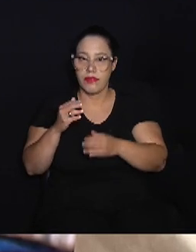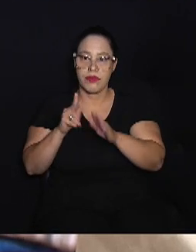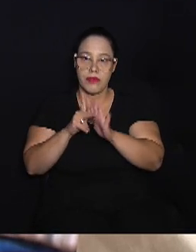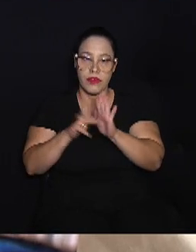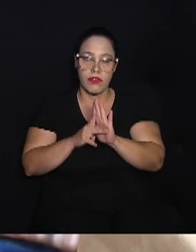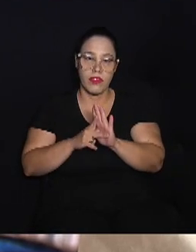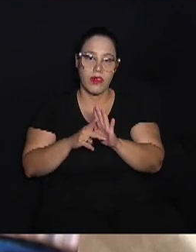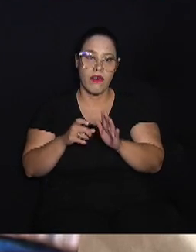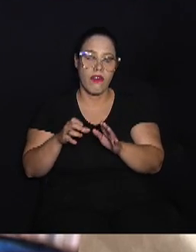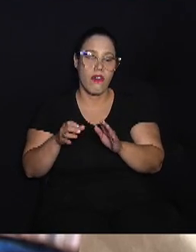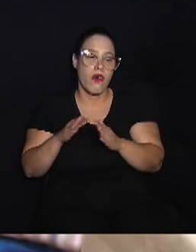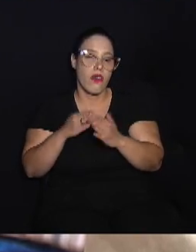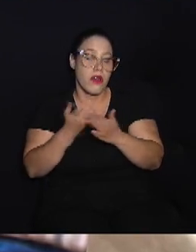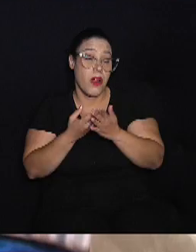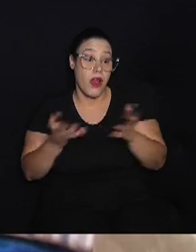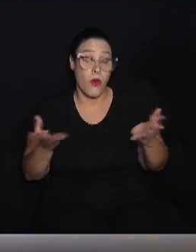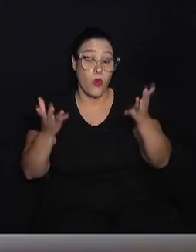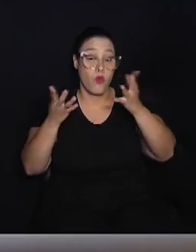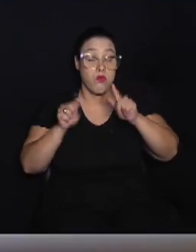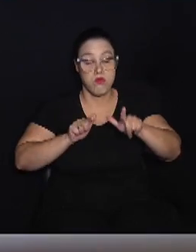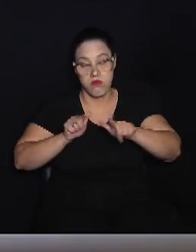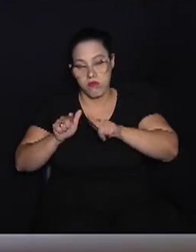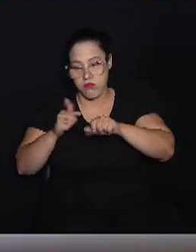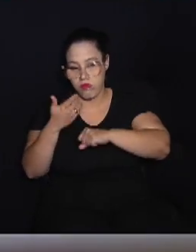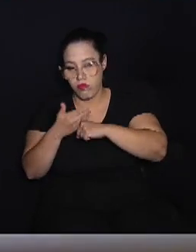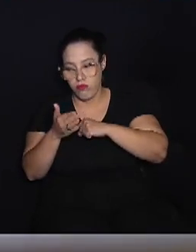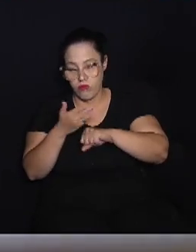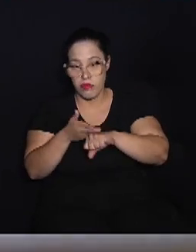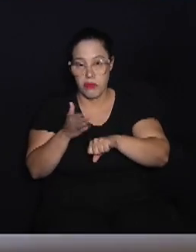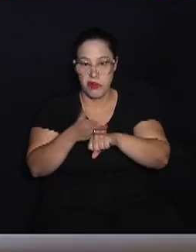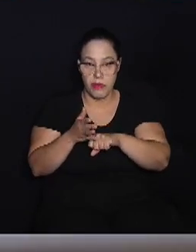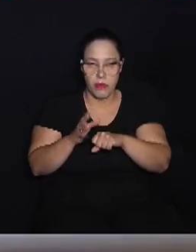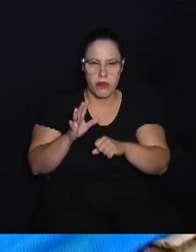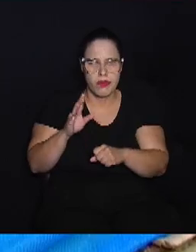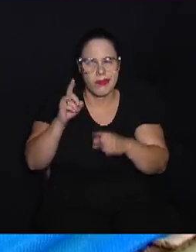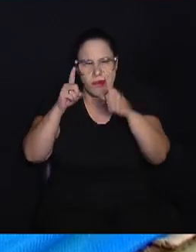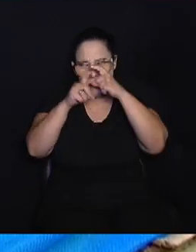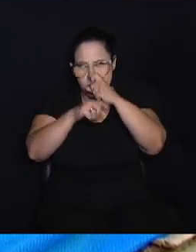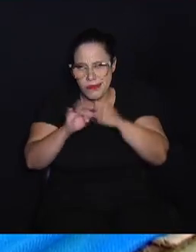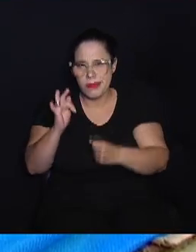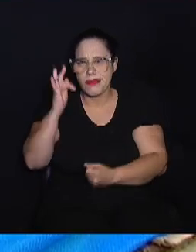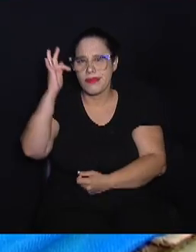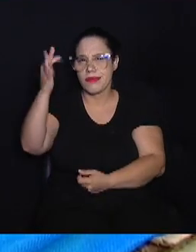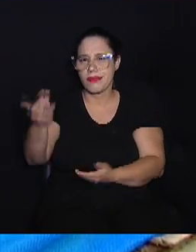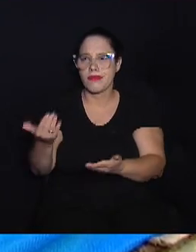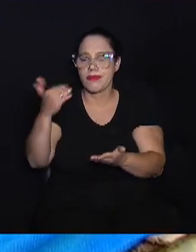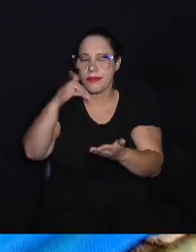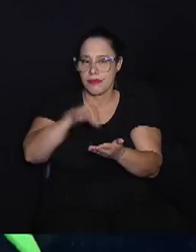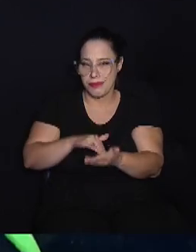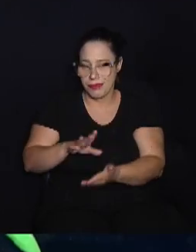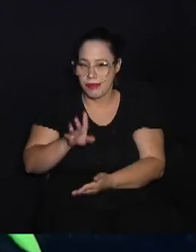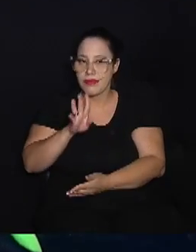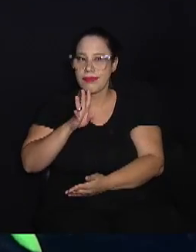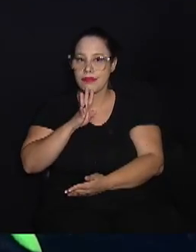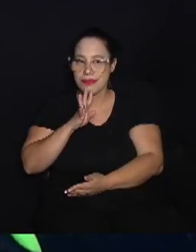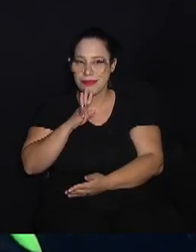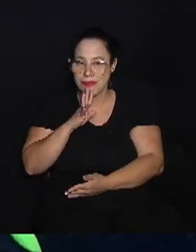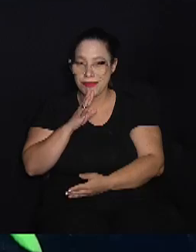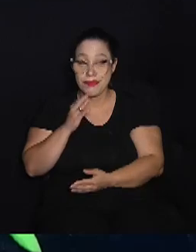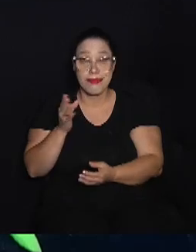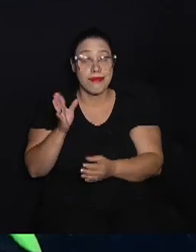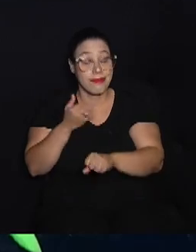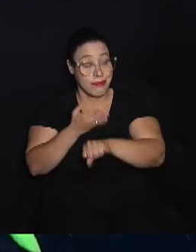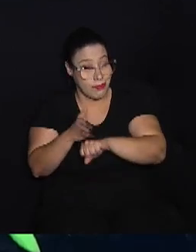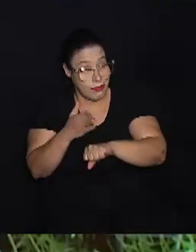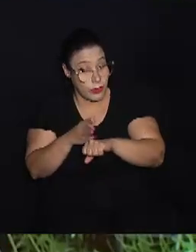Ação, com o objetivo de preparar os alunos para os desafios futuros, trazendo conhecimento como forma prática